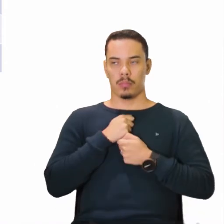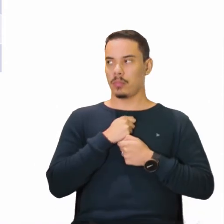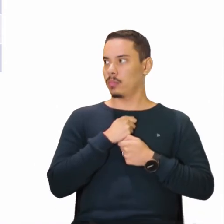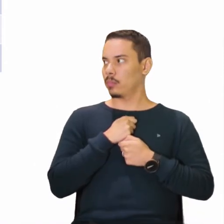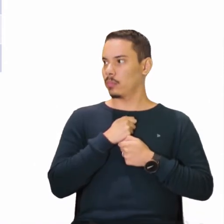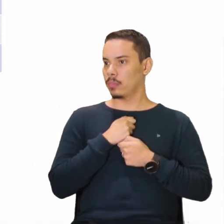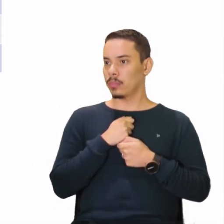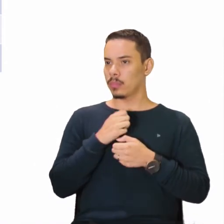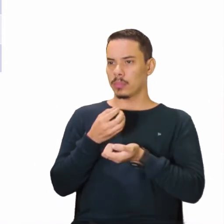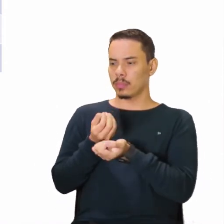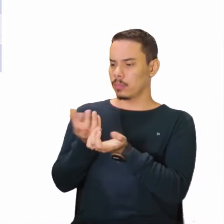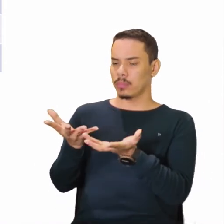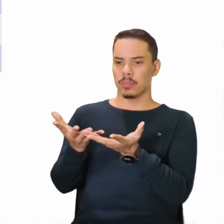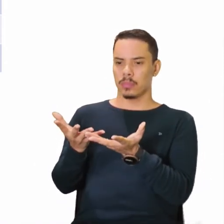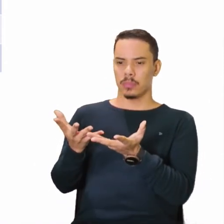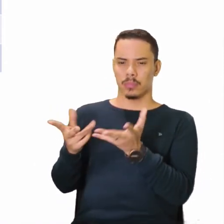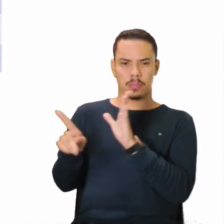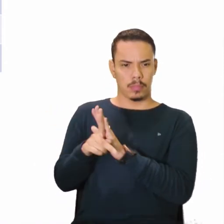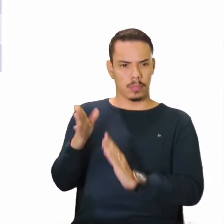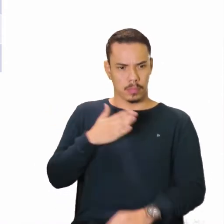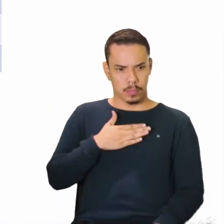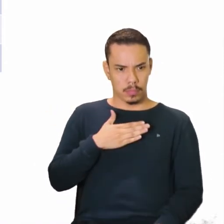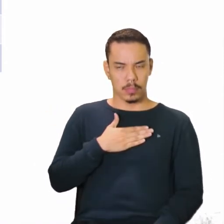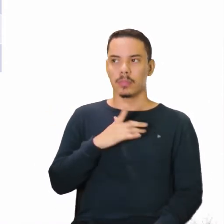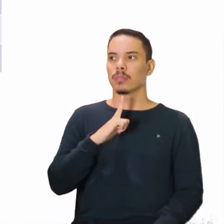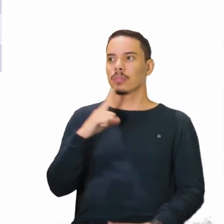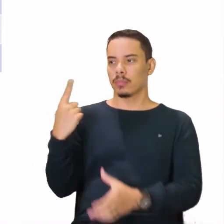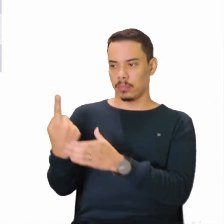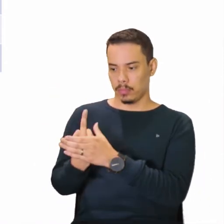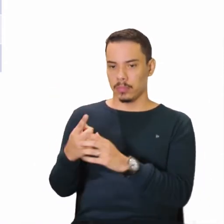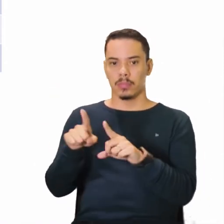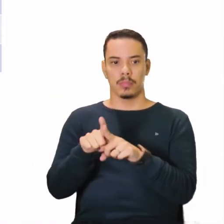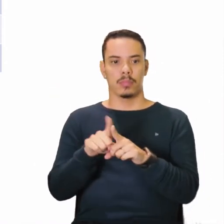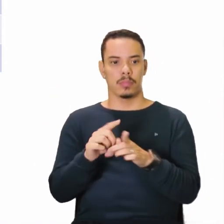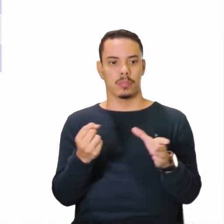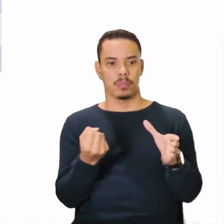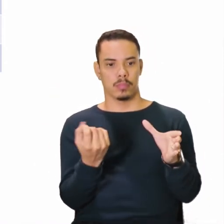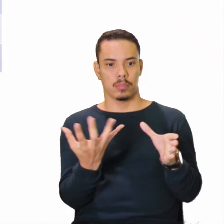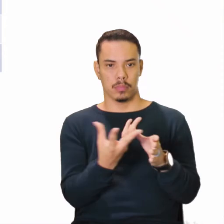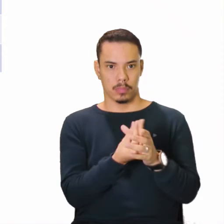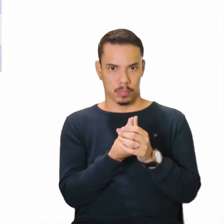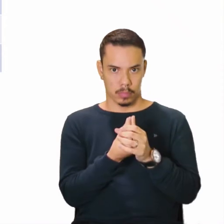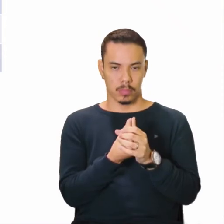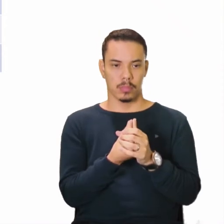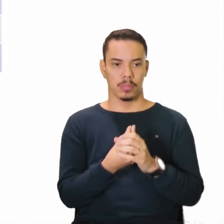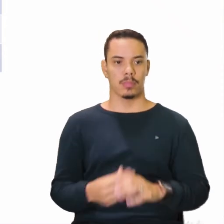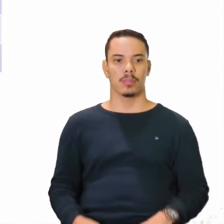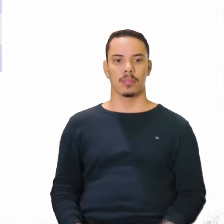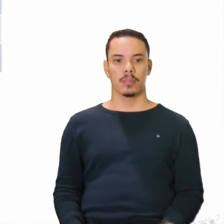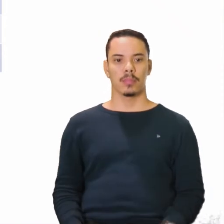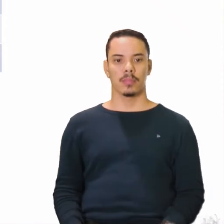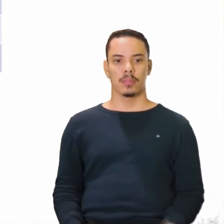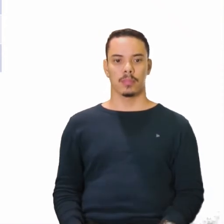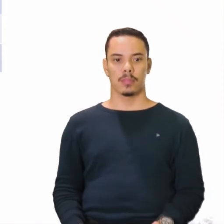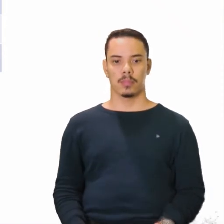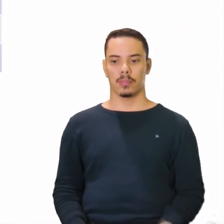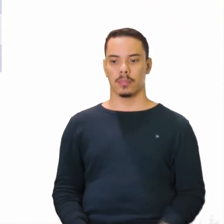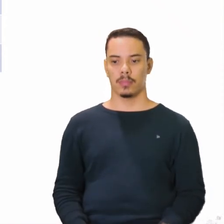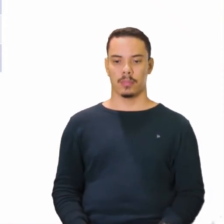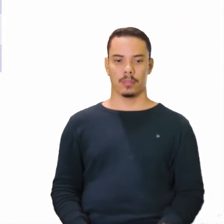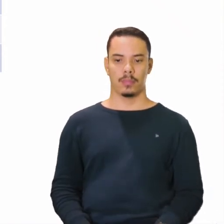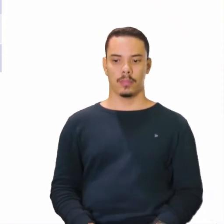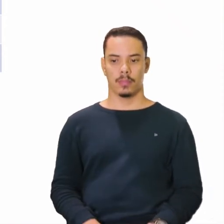aí posse. Nós temos eles como singular também e no plural. No singular nós vamos ter aí a